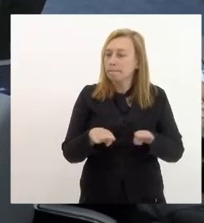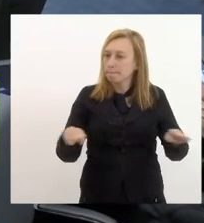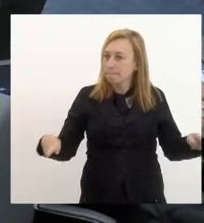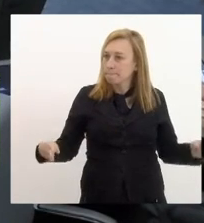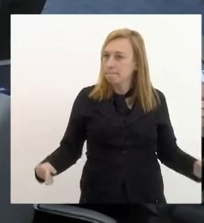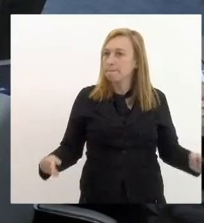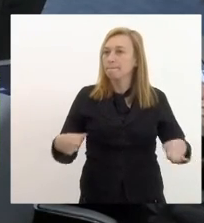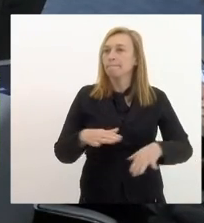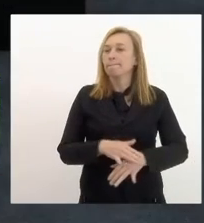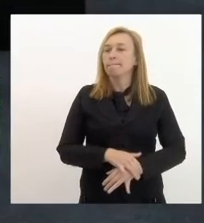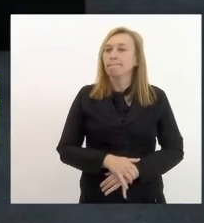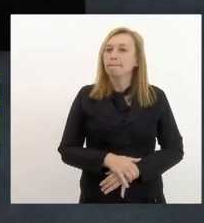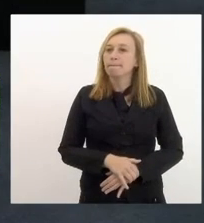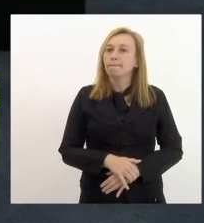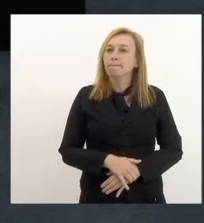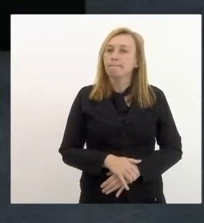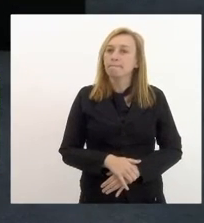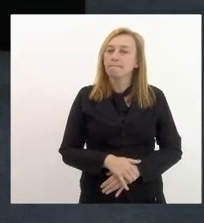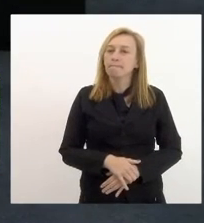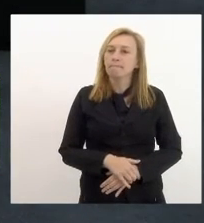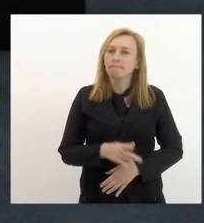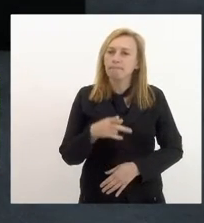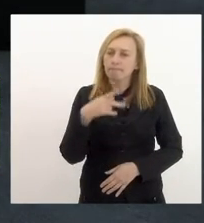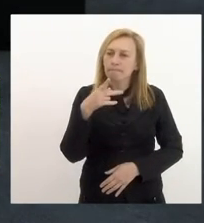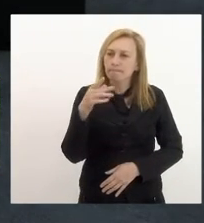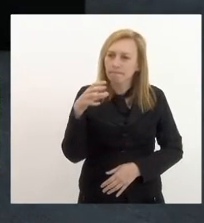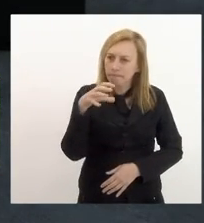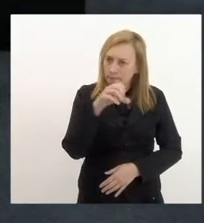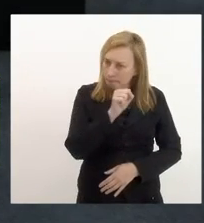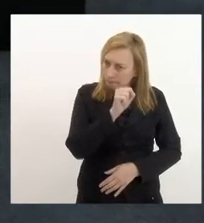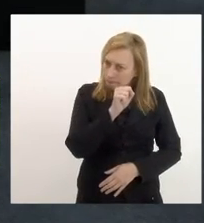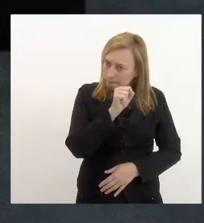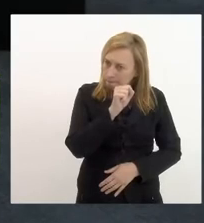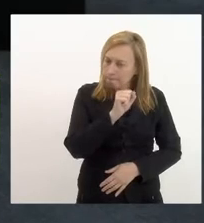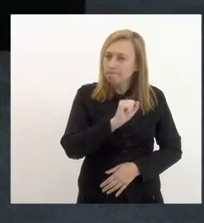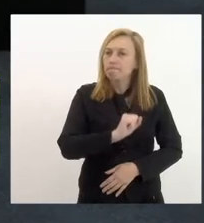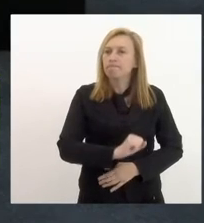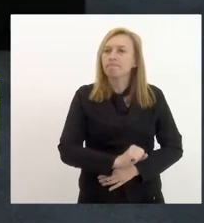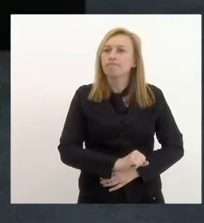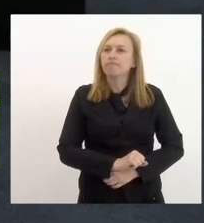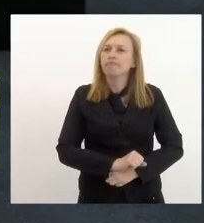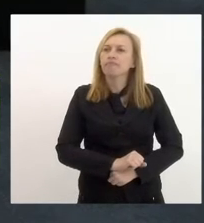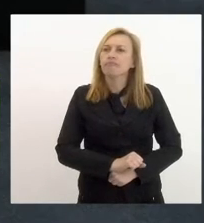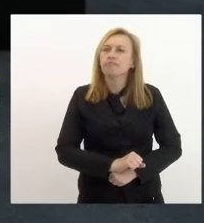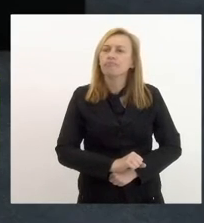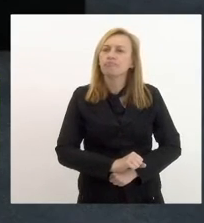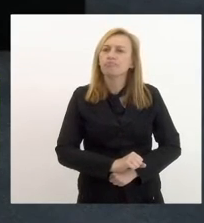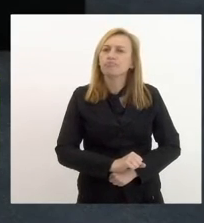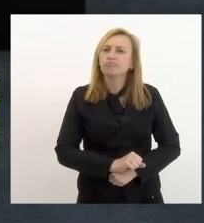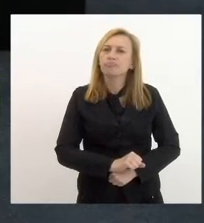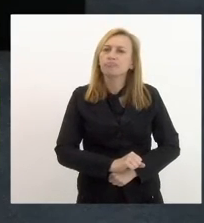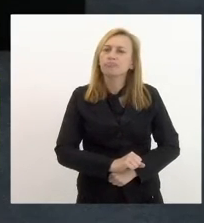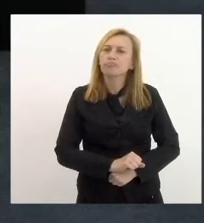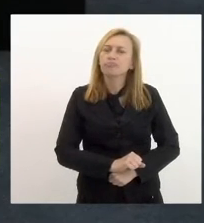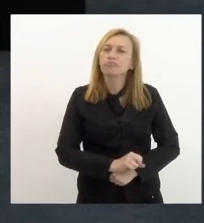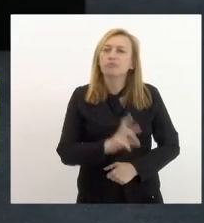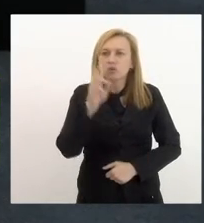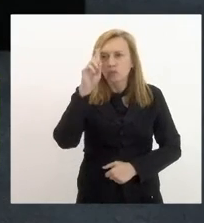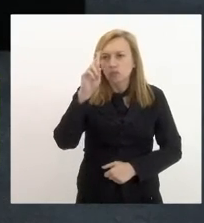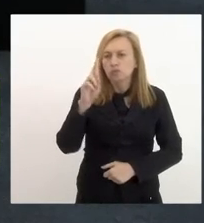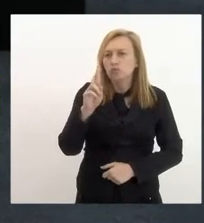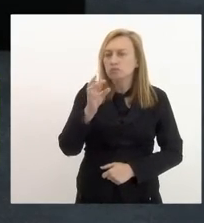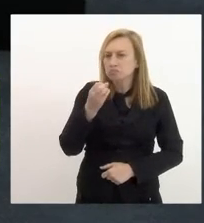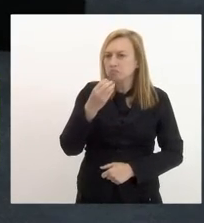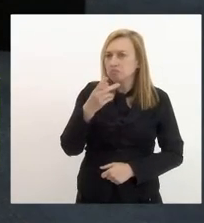da mesa é você bem sucinta aqui nas minhas considerações é com o senhor perguntou